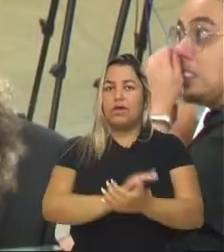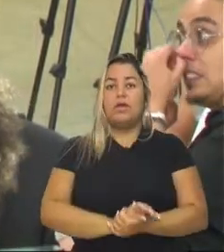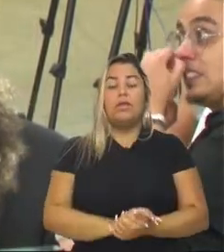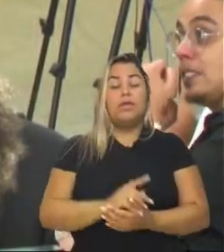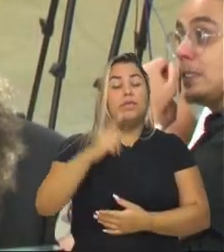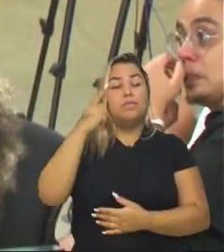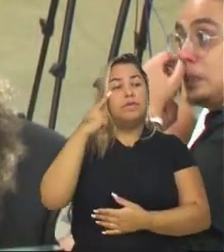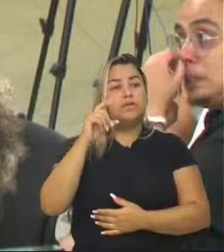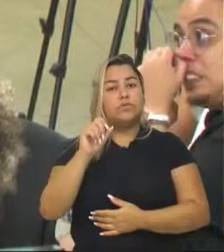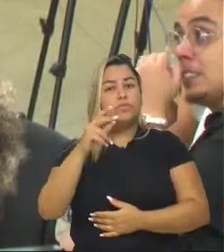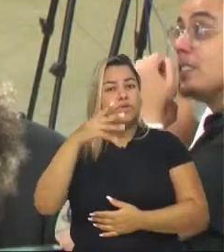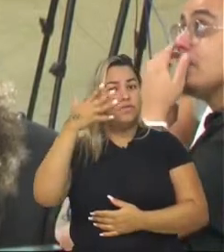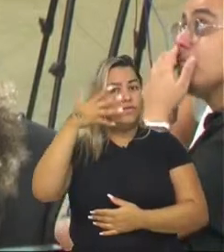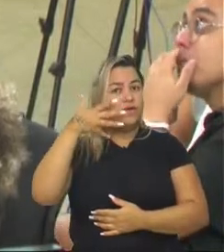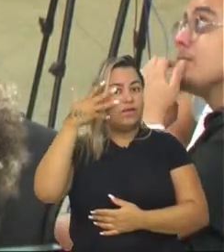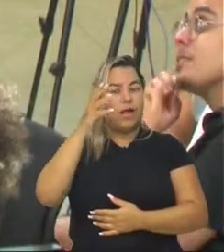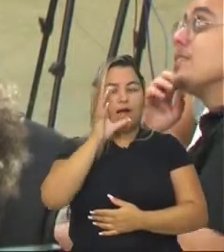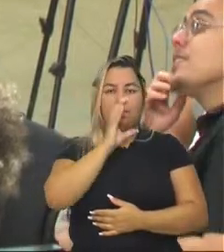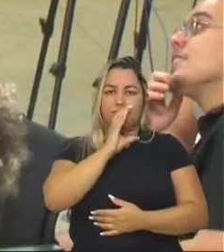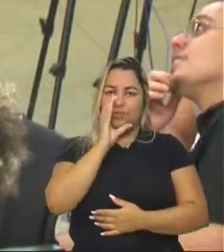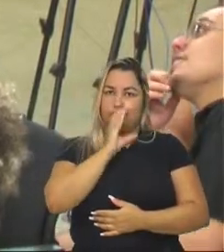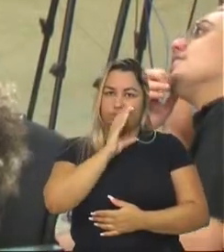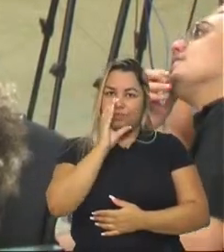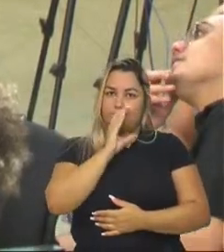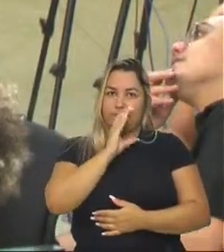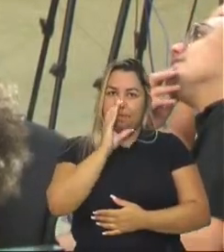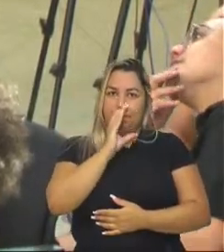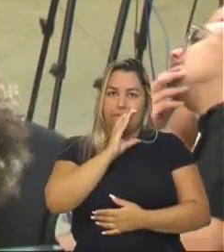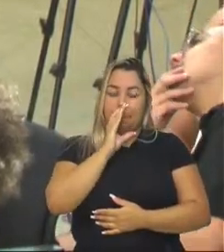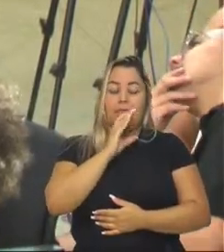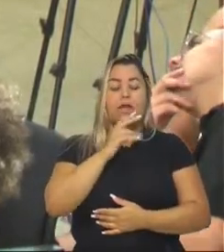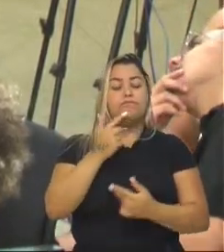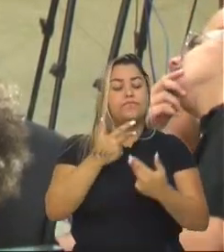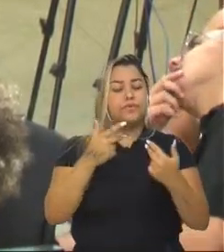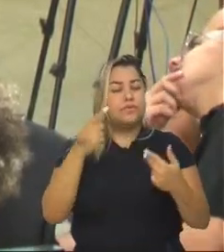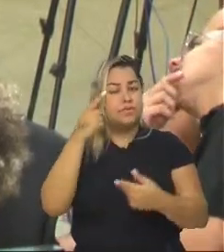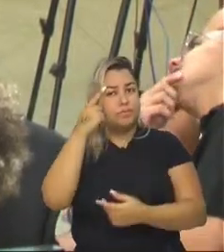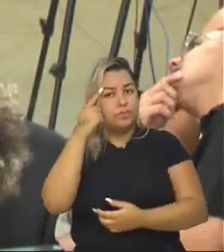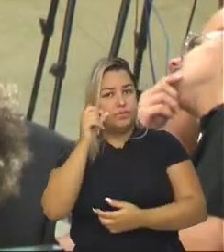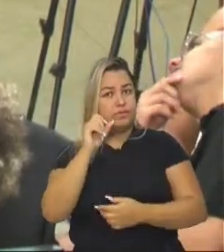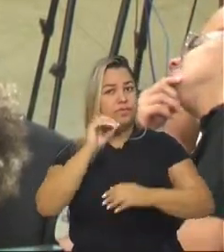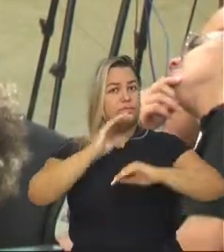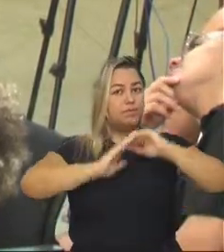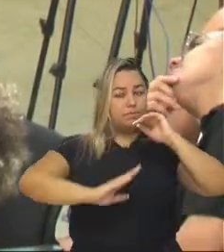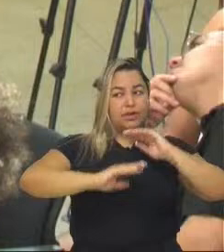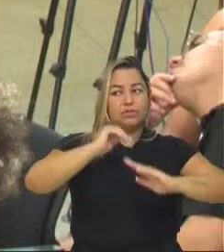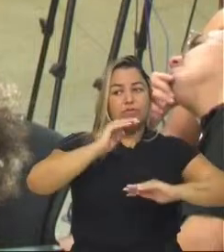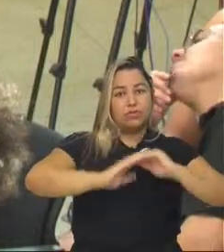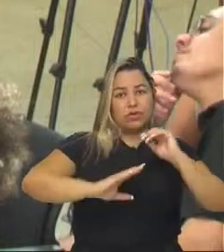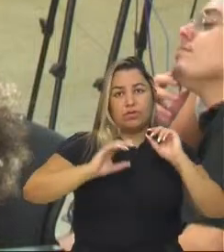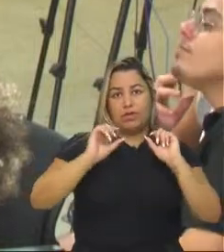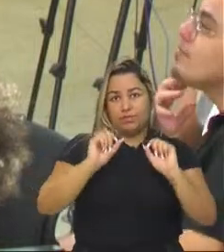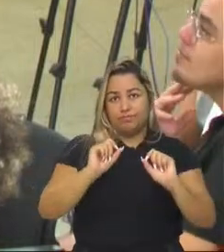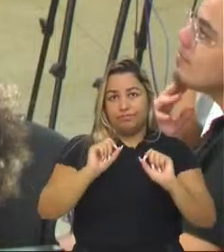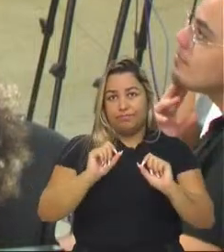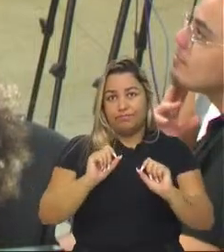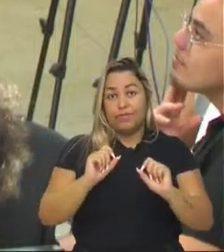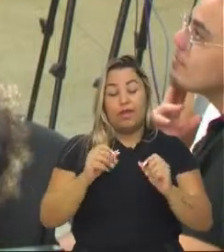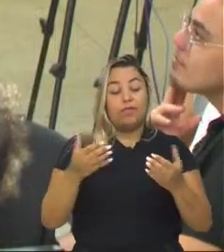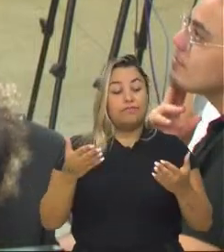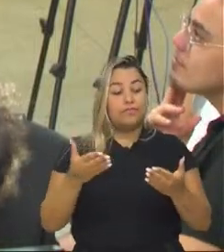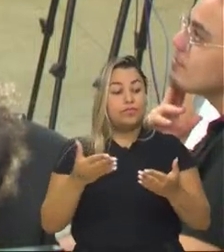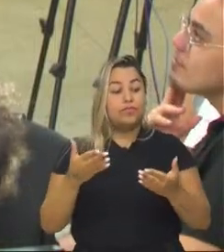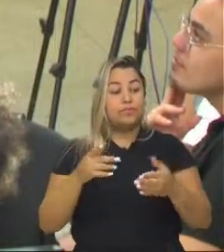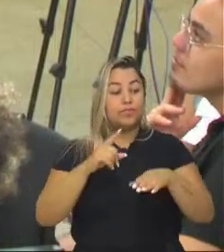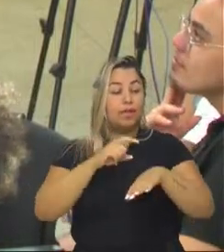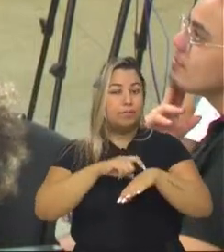Pensei de fazer uma fala rapidinha de uma coisa que eu sempre penso na minha prática, que é também os momentos da